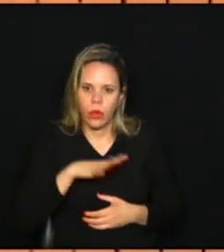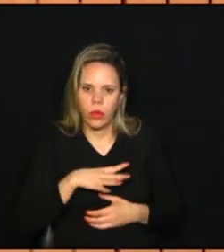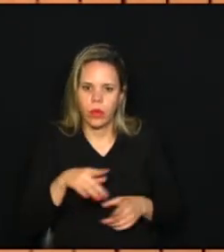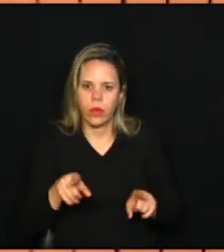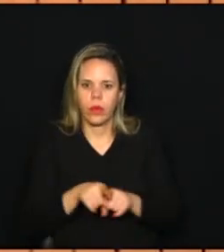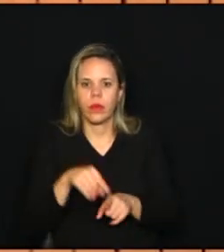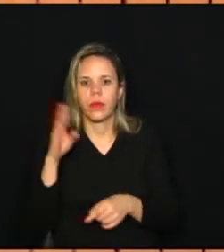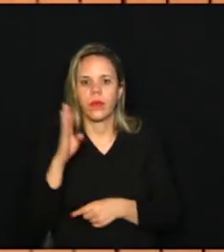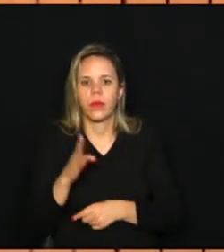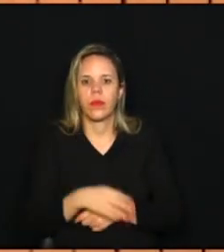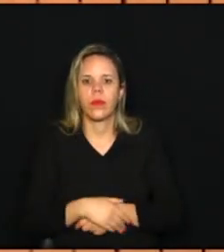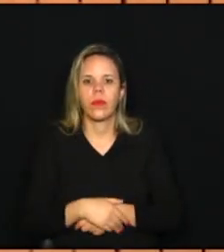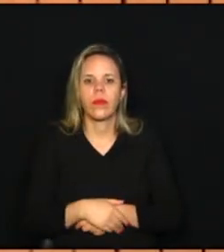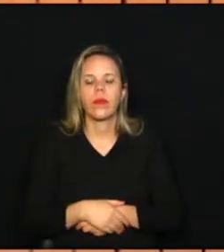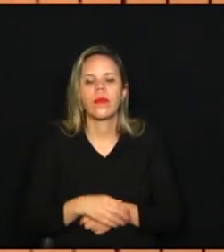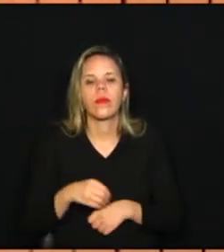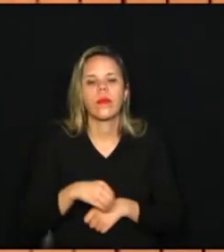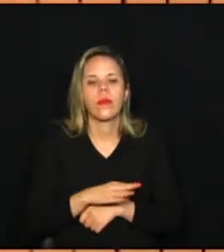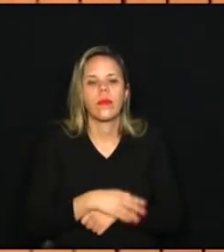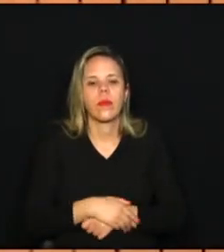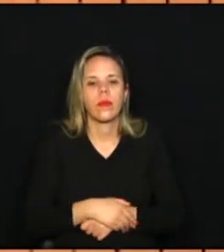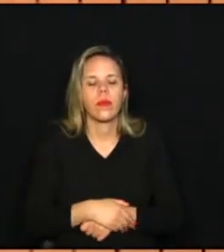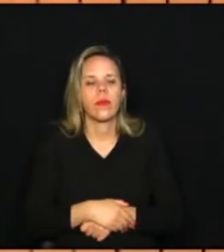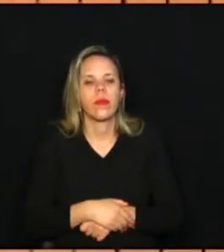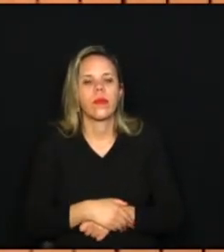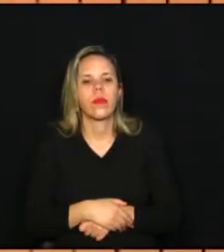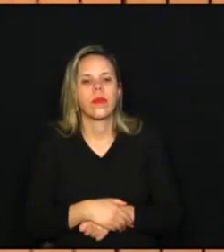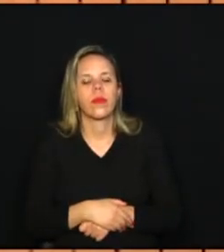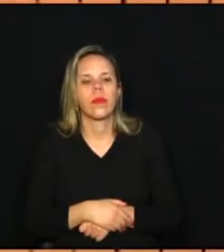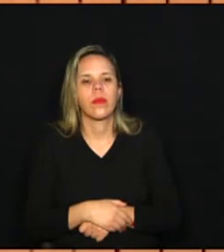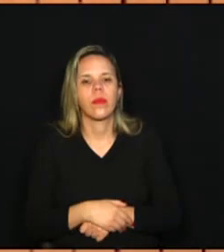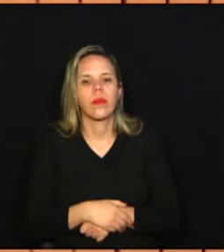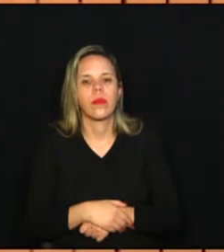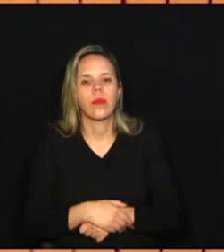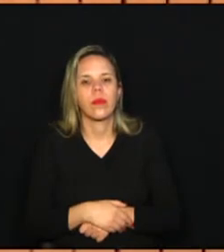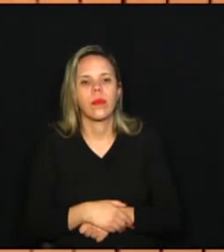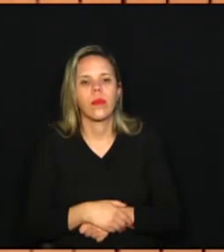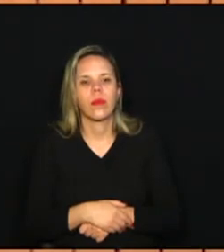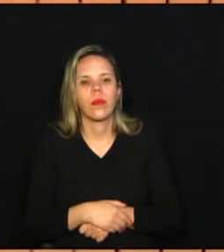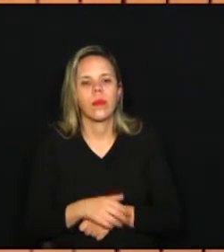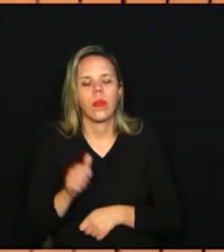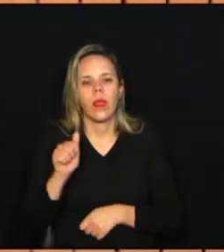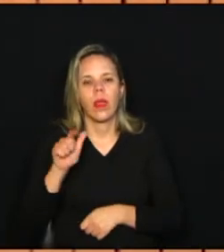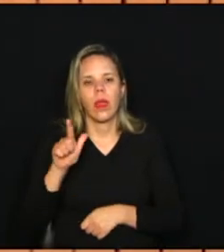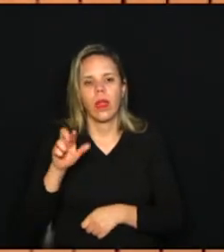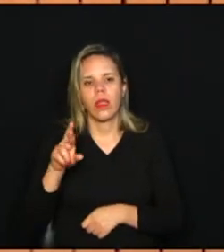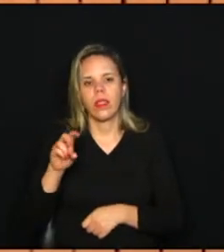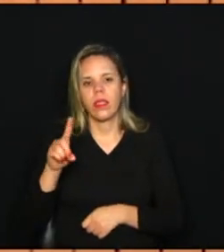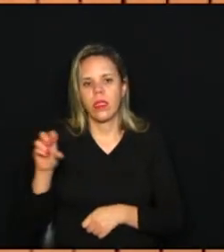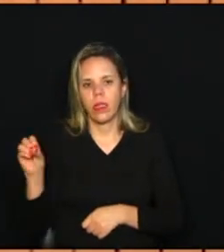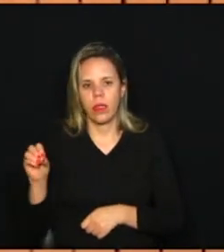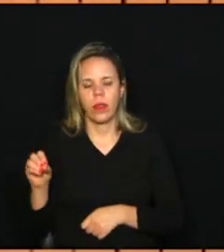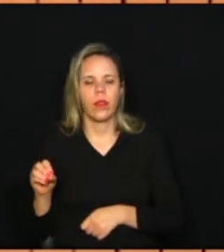do Brasil. Eu vou passar agora a palavra ao Alessandro Farias.